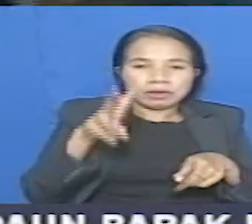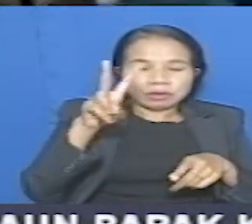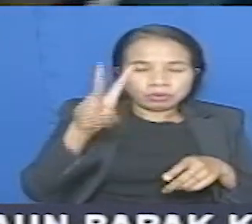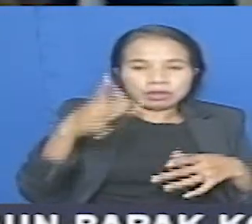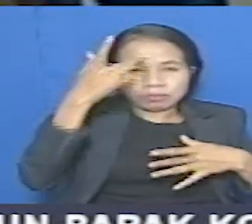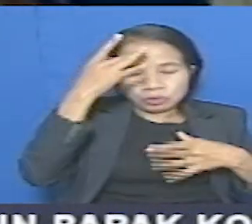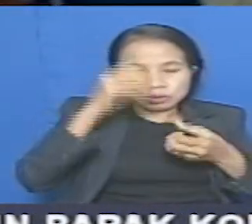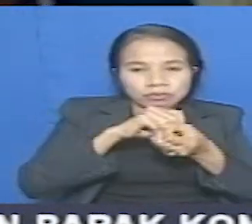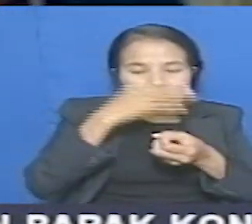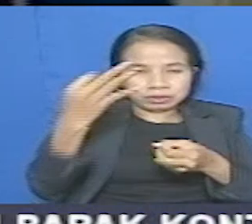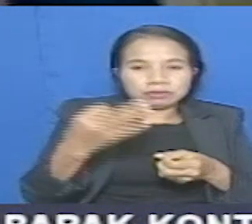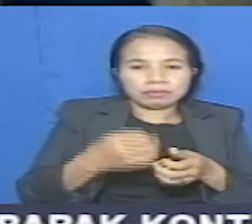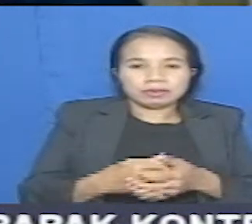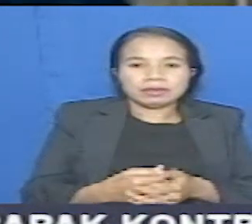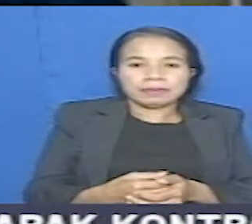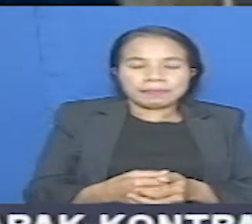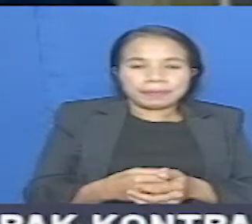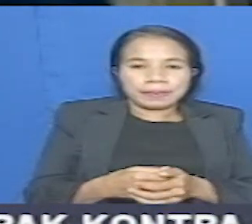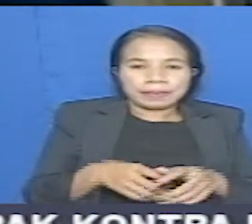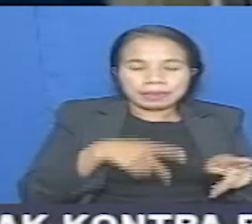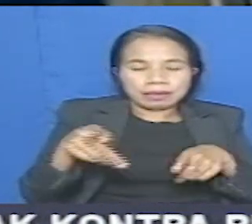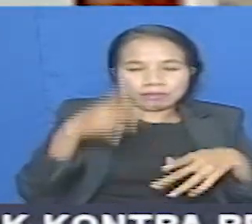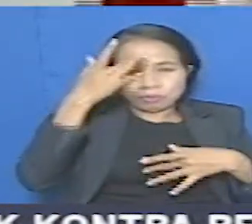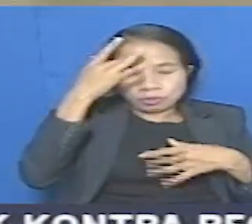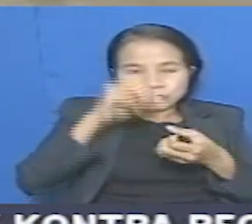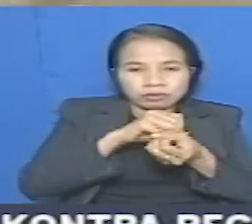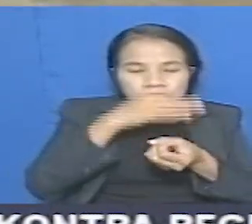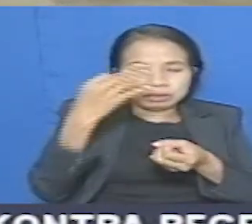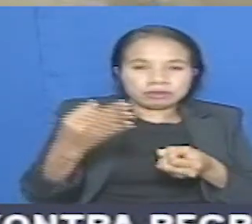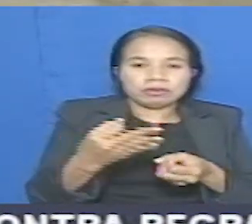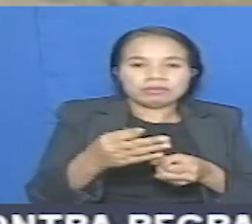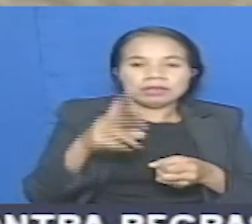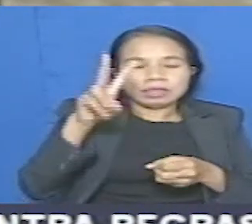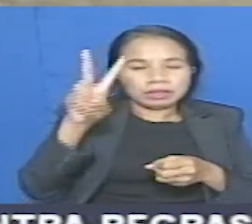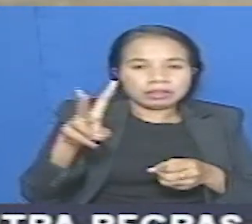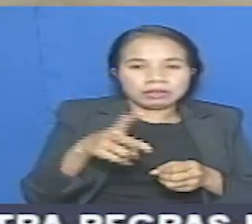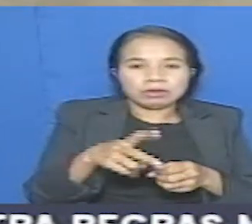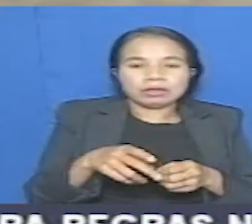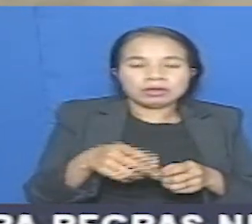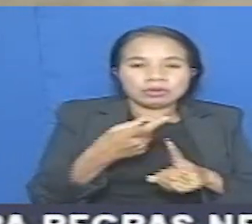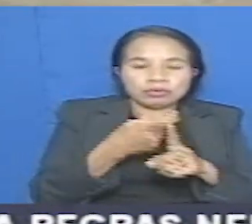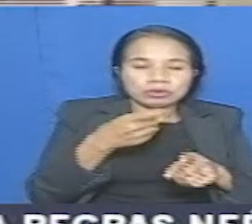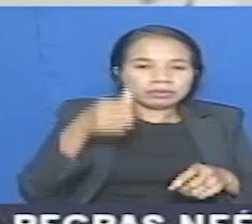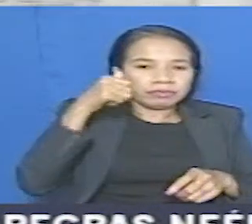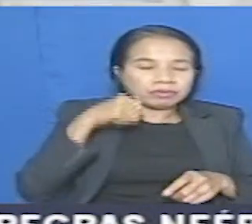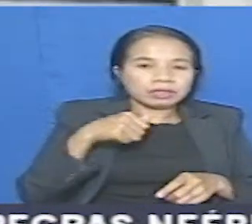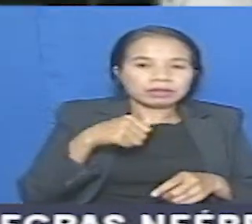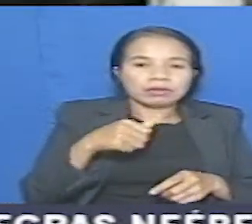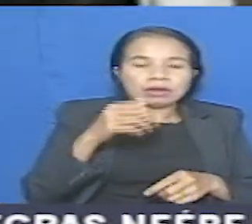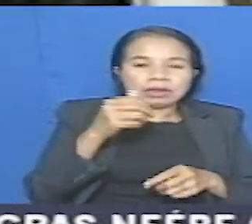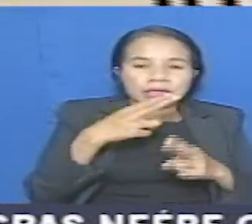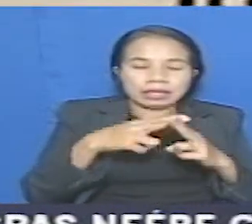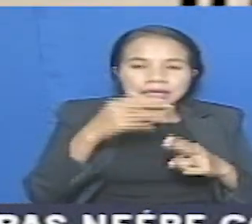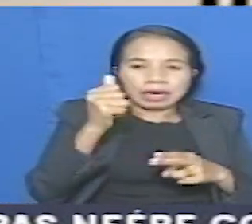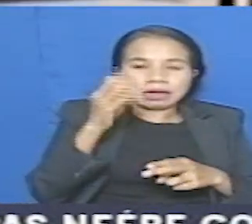positivo COVID-19. Paciente positivo COVID-19 na Ruane, composto husi fetoho inicial AB